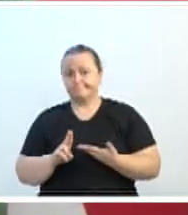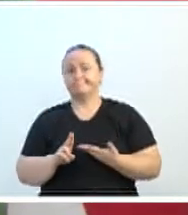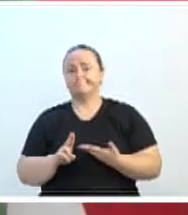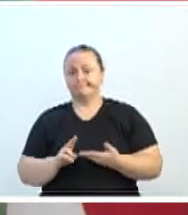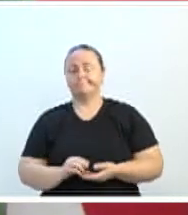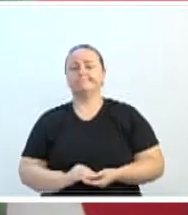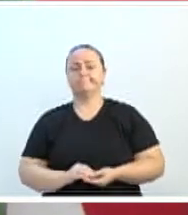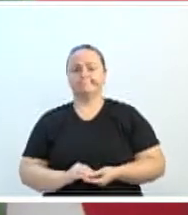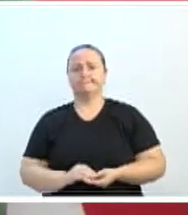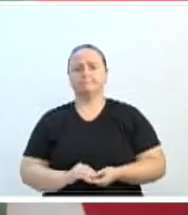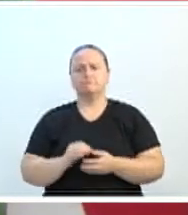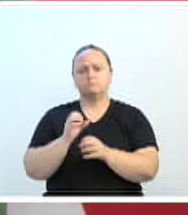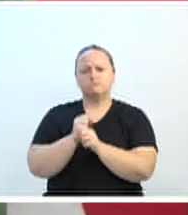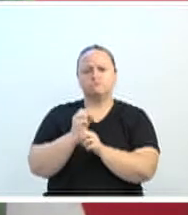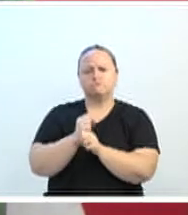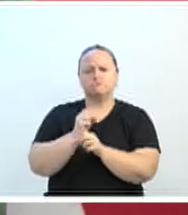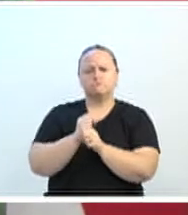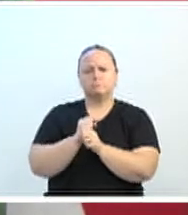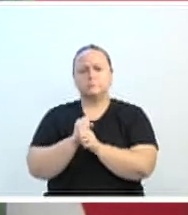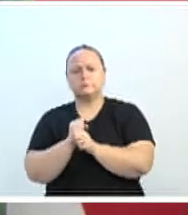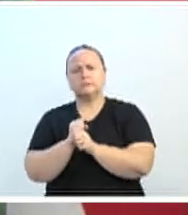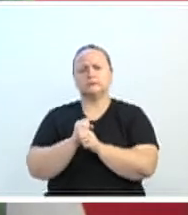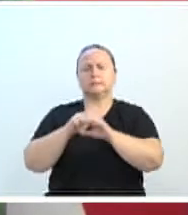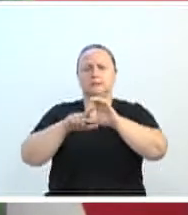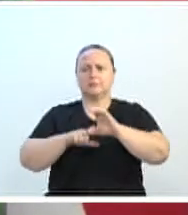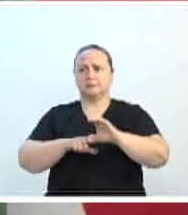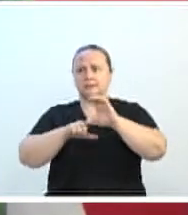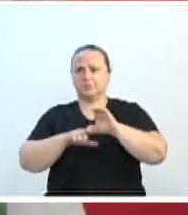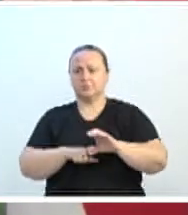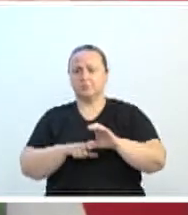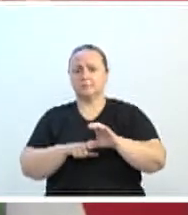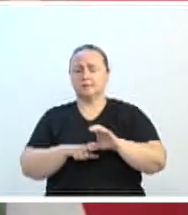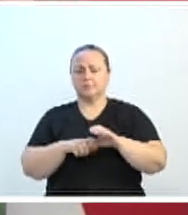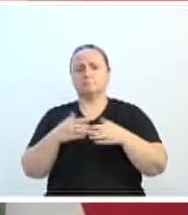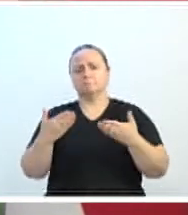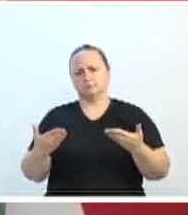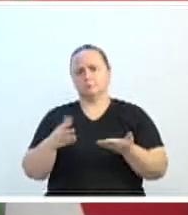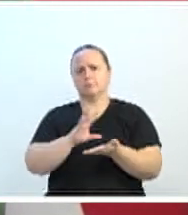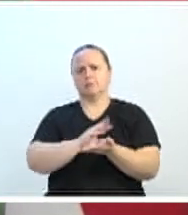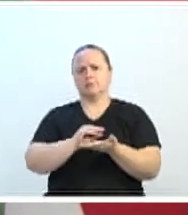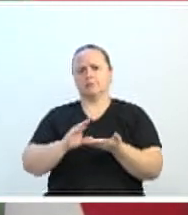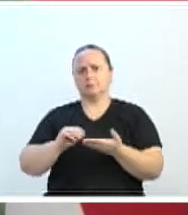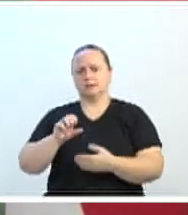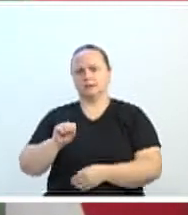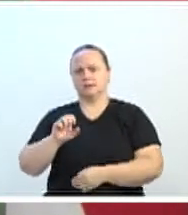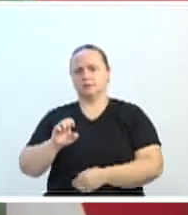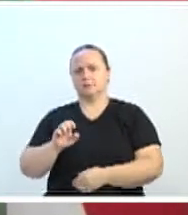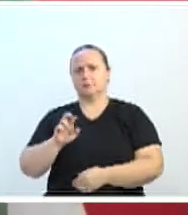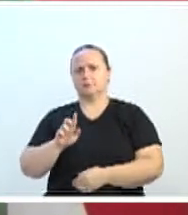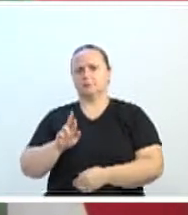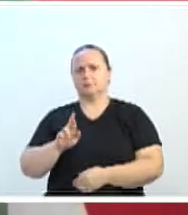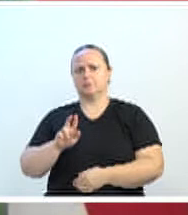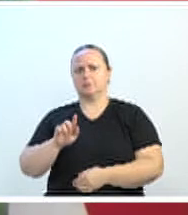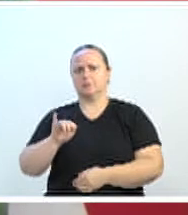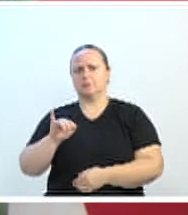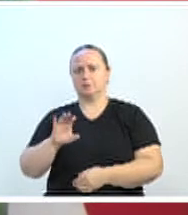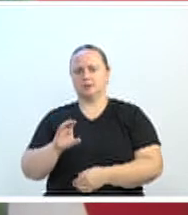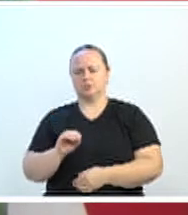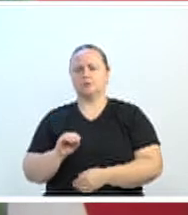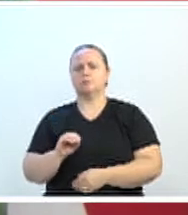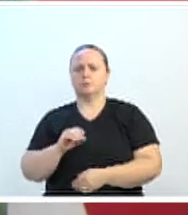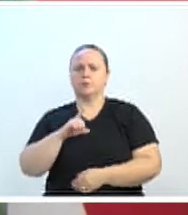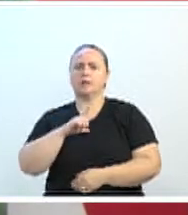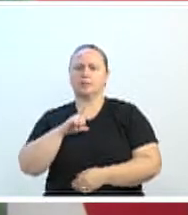dos cálculos atuariais, nós temos, esse era o dado que o Sérgio tinha, eu, a princípio, tive a informação de que houve já